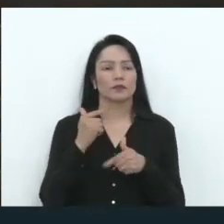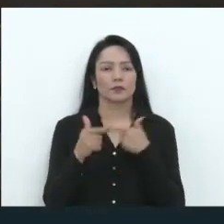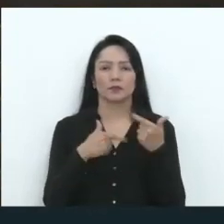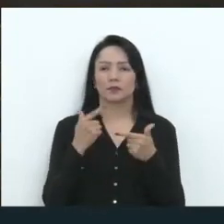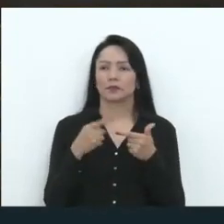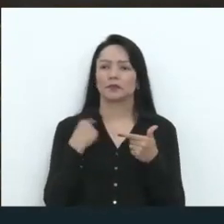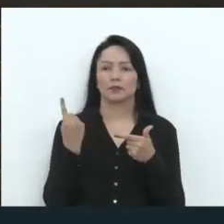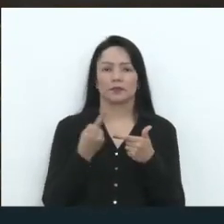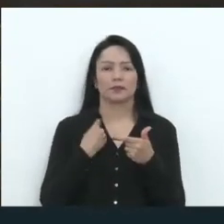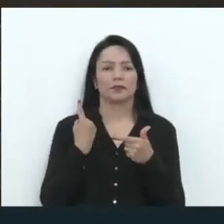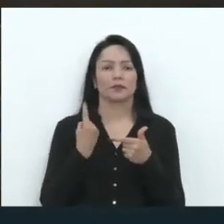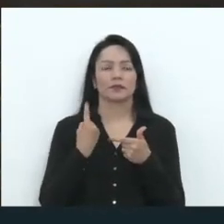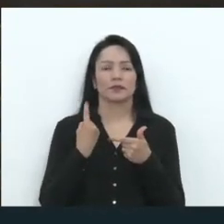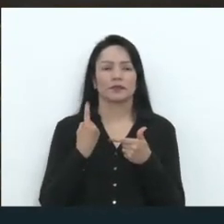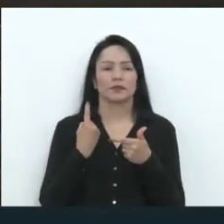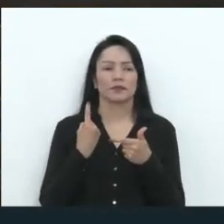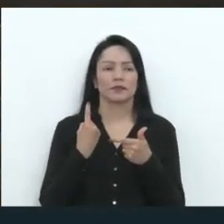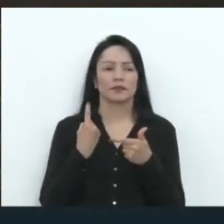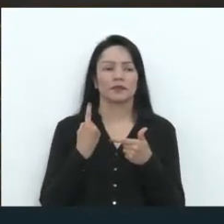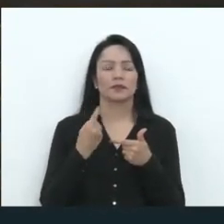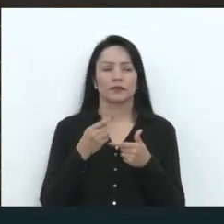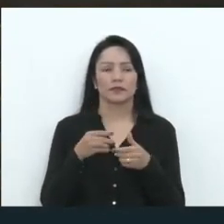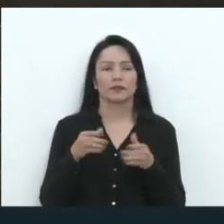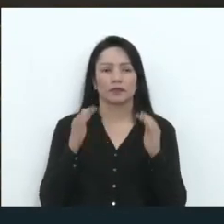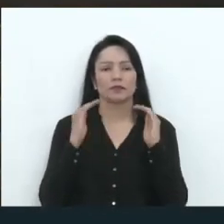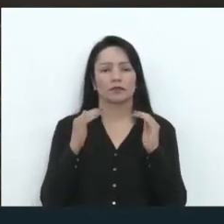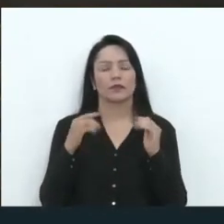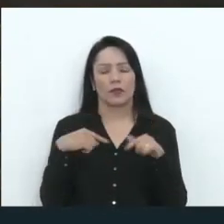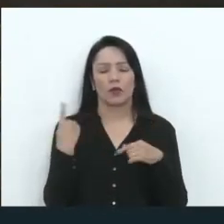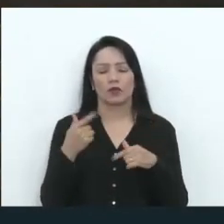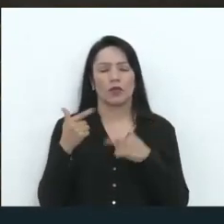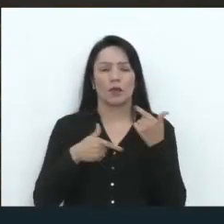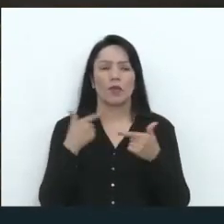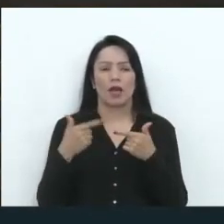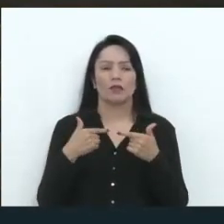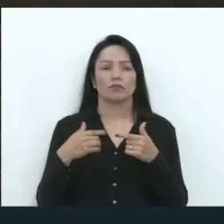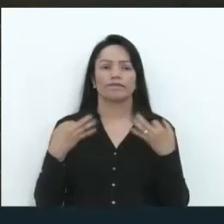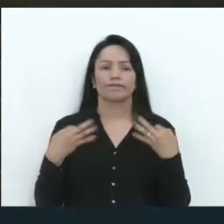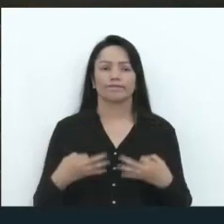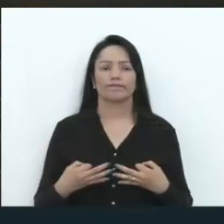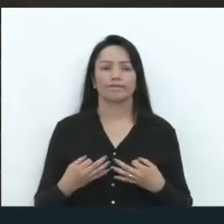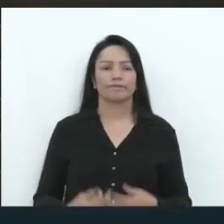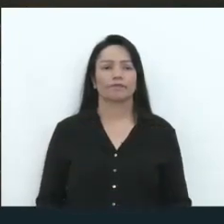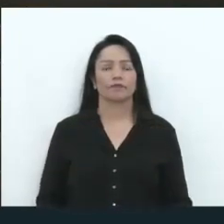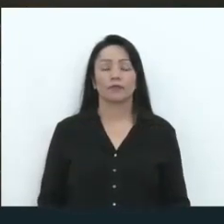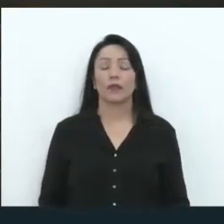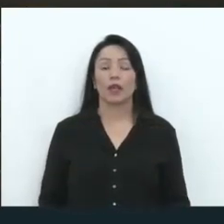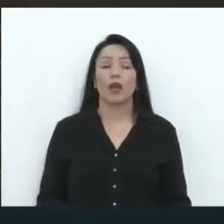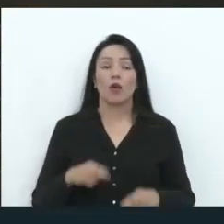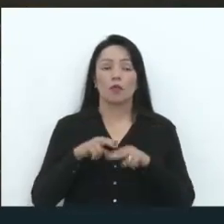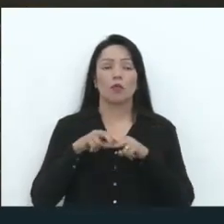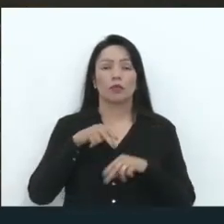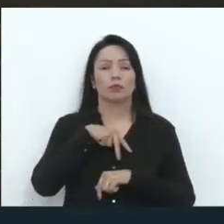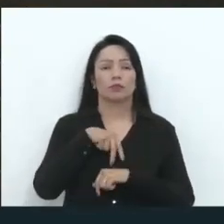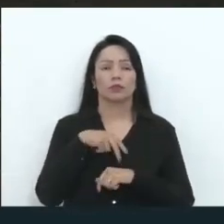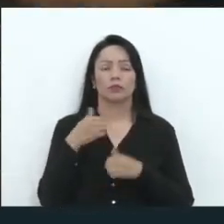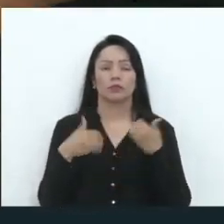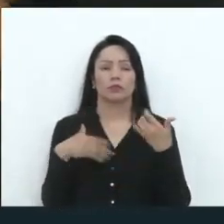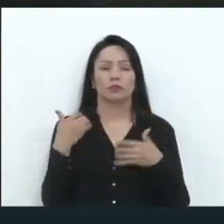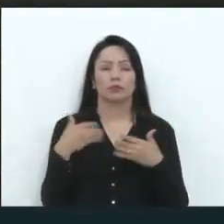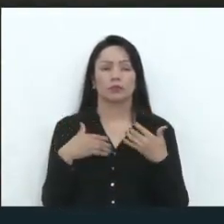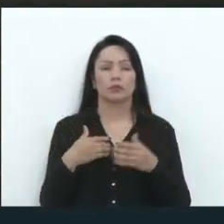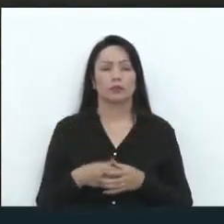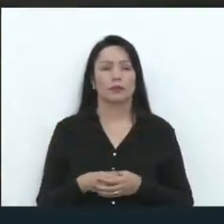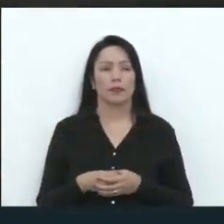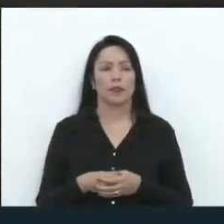função e cumprirmos com a nossa obrigação. Senhor presidente, o motivo da minha fala esta tarde é apenas para